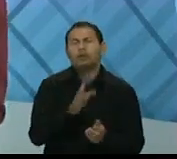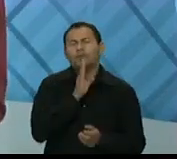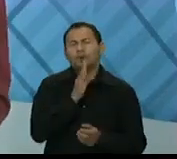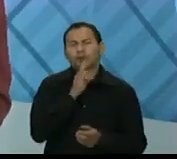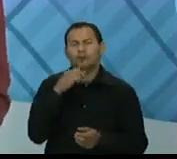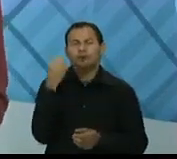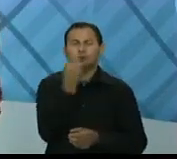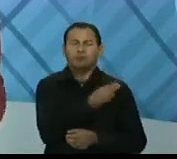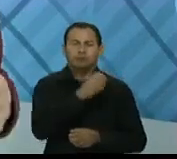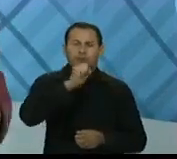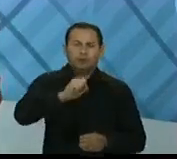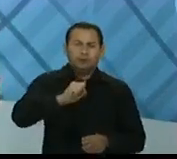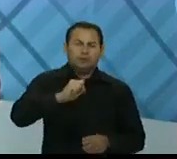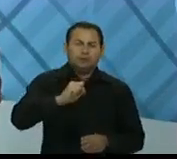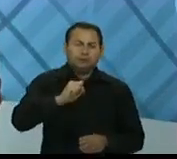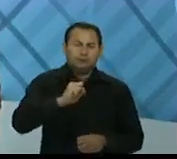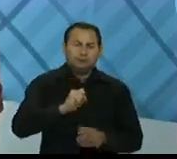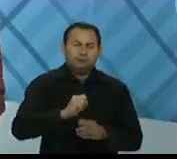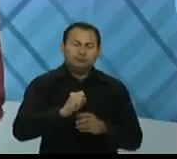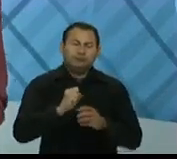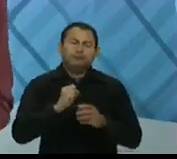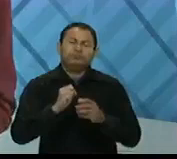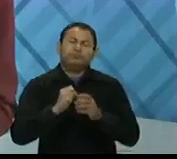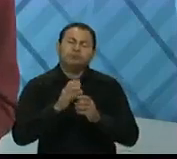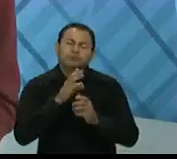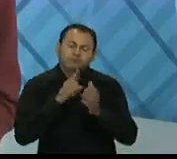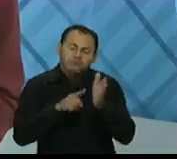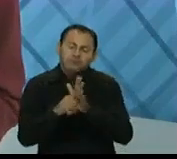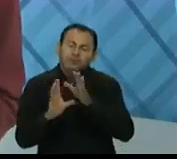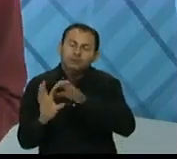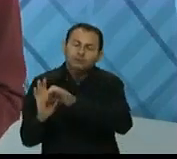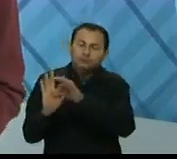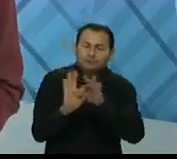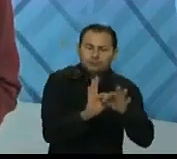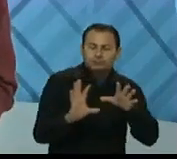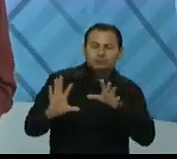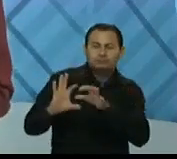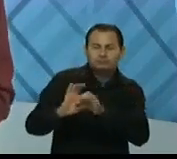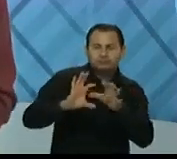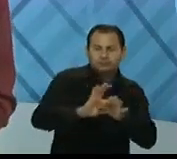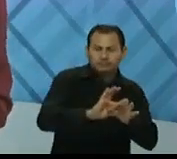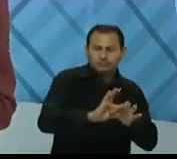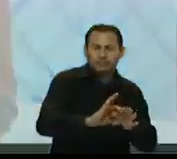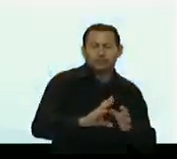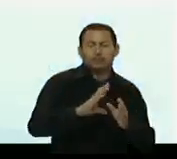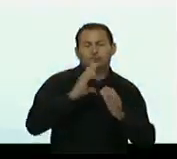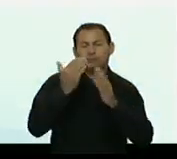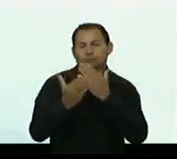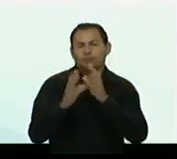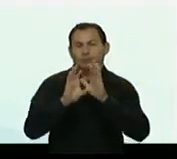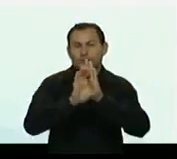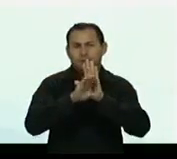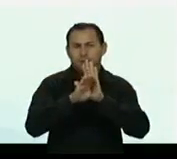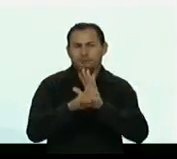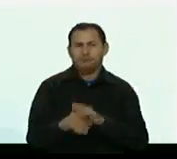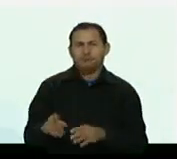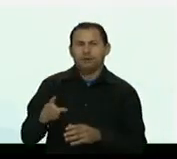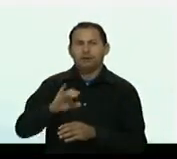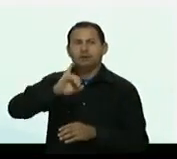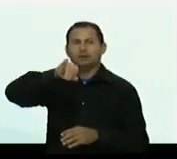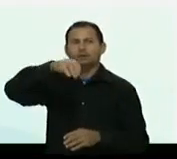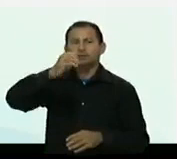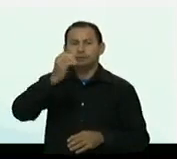conhecer uma situação para contextualizar, que vai estar ajudando nós a trabalharmos todos esses conceitos. Acompanhe.